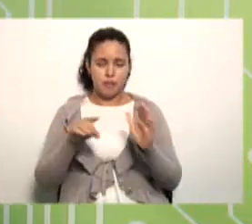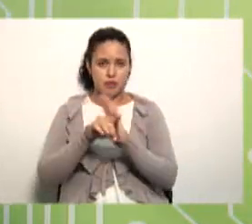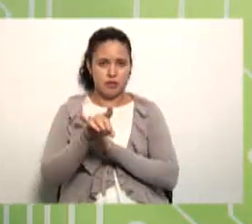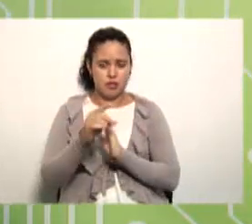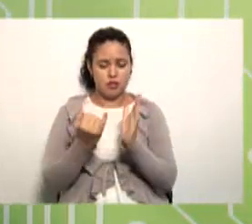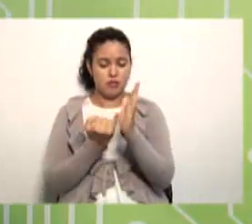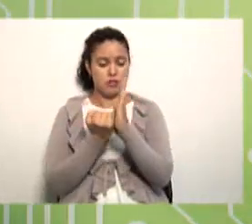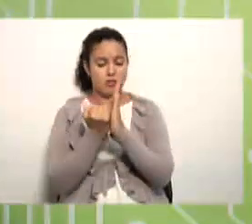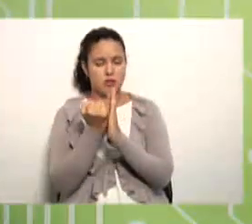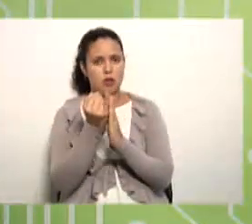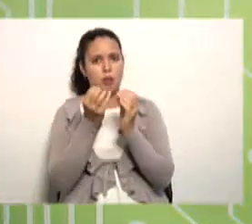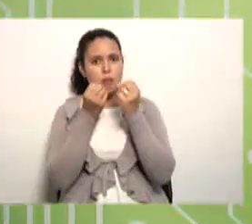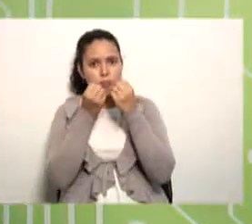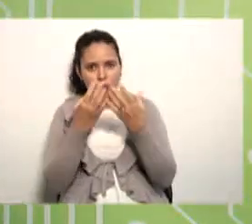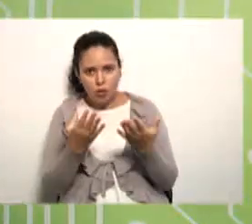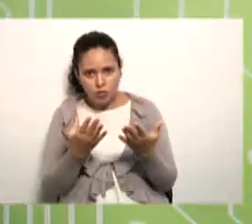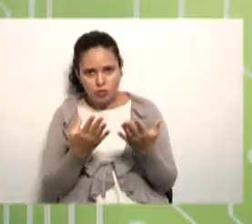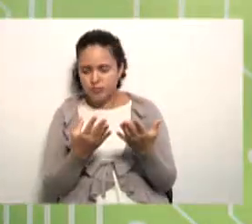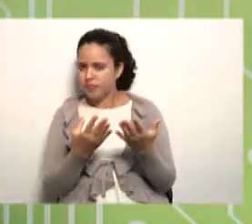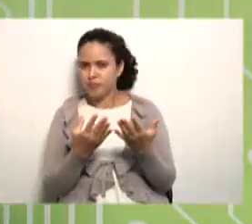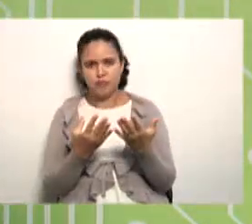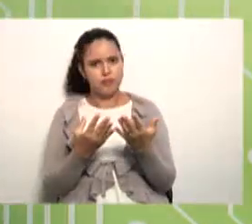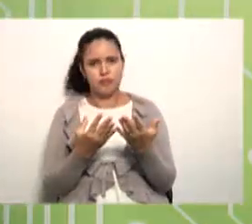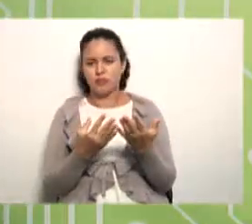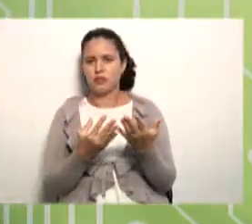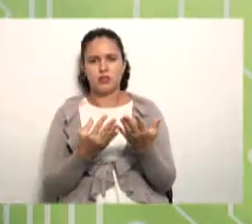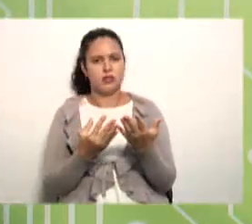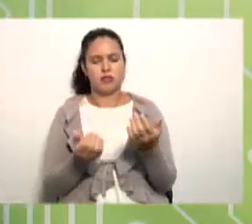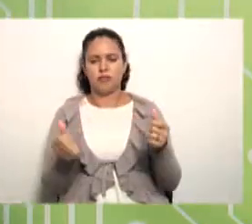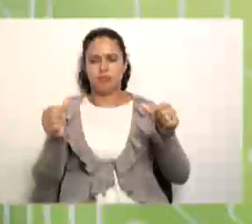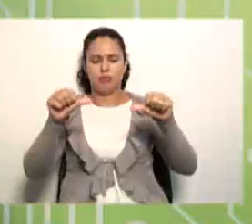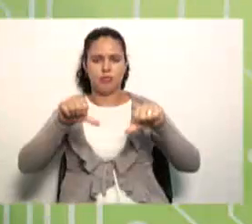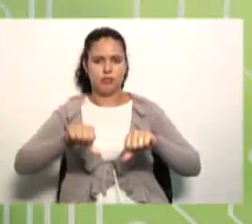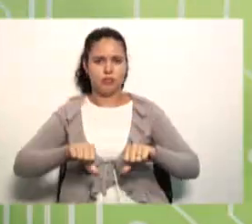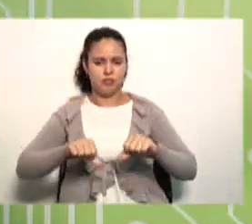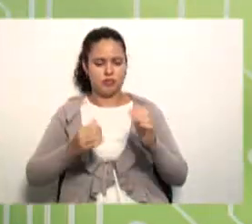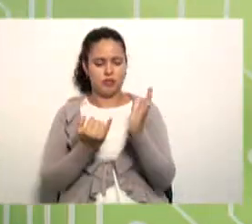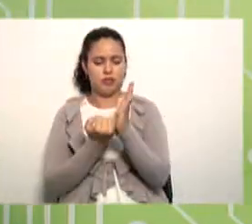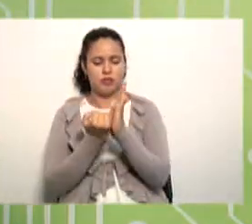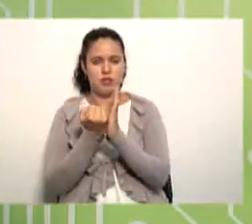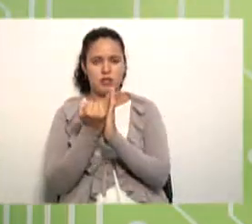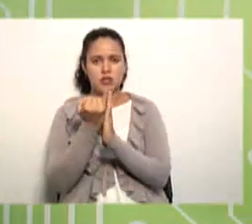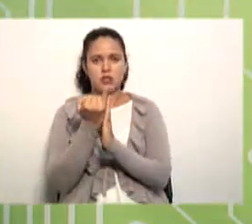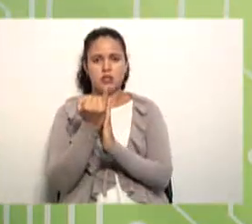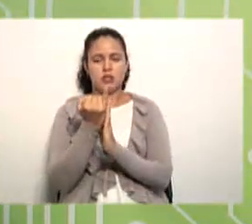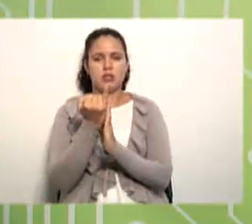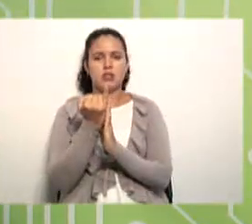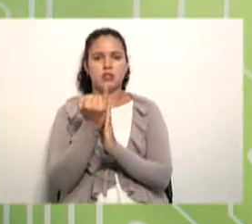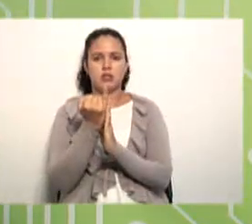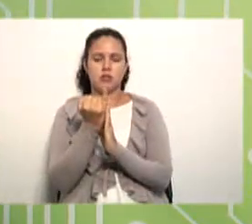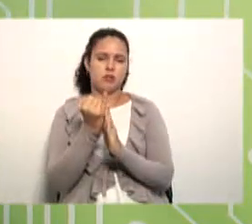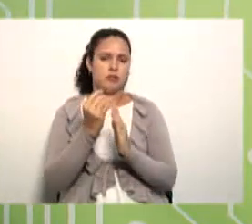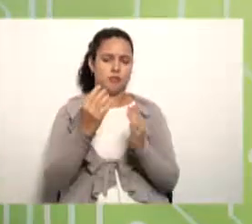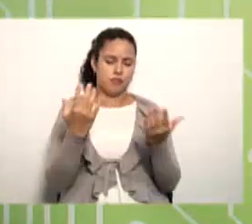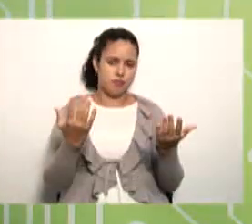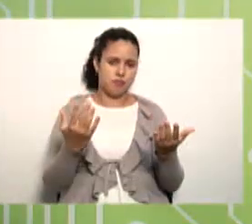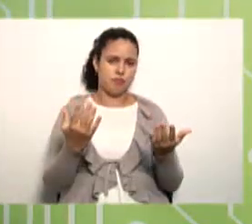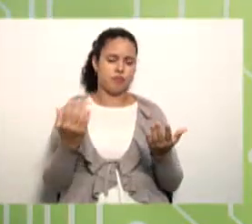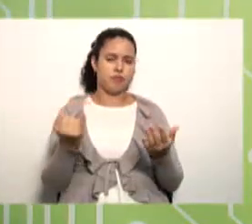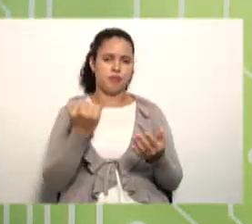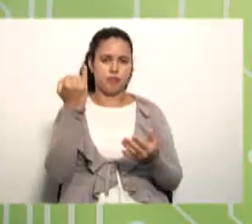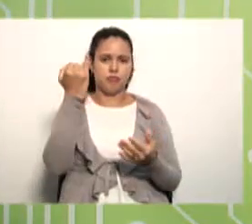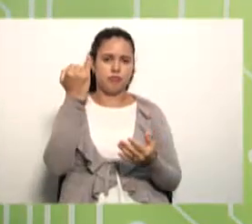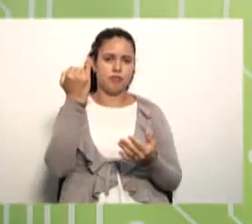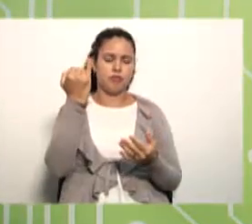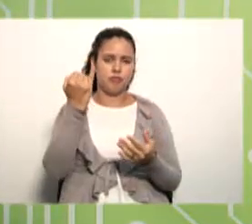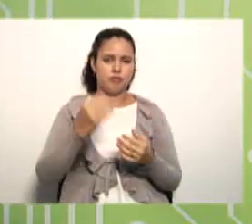coisa boa, é uma coisa que diminui o seu poder aquisitivo, sua capacidade de comprar coisas, que, como a gente viu, é importante para a qualidade de vida. E